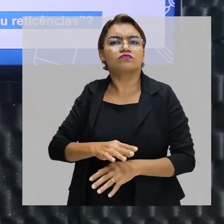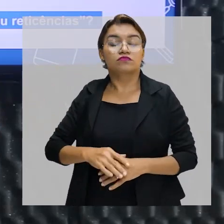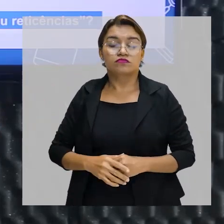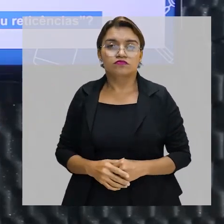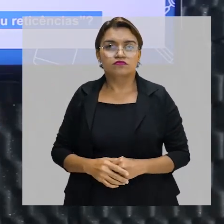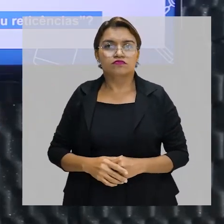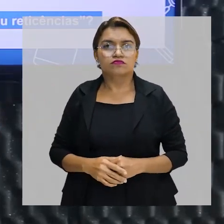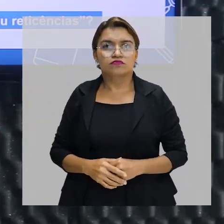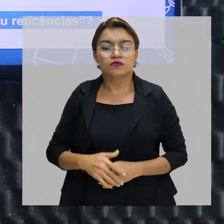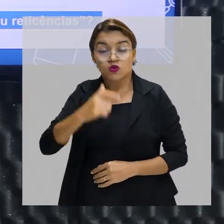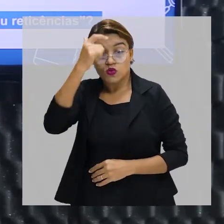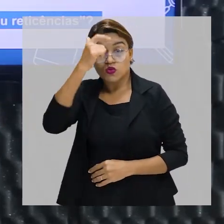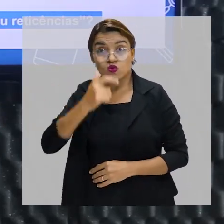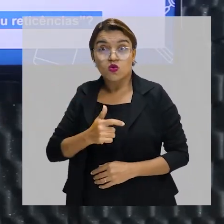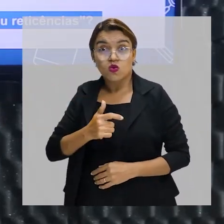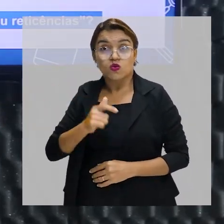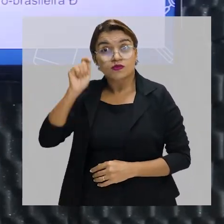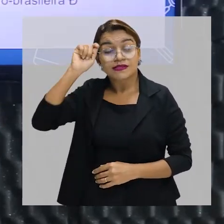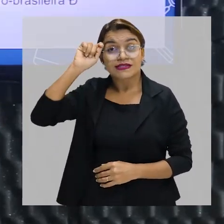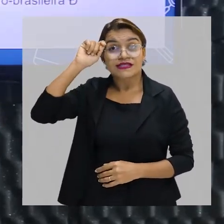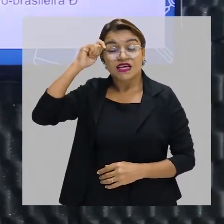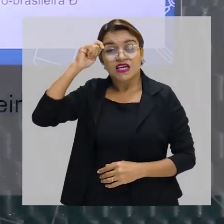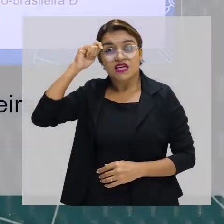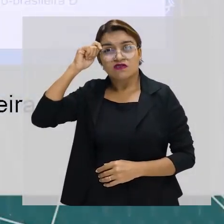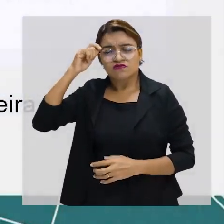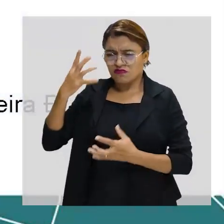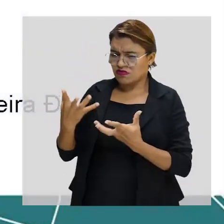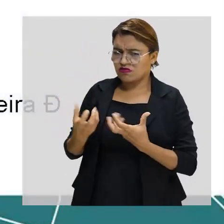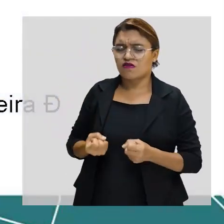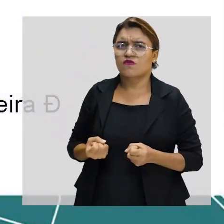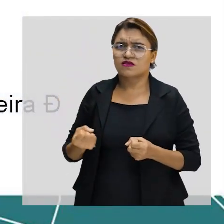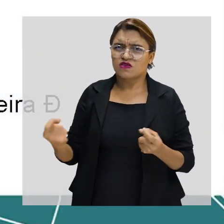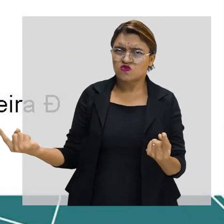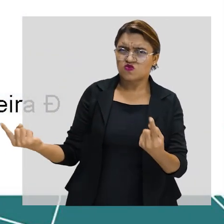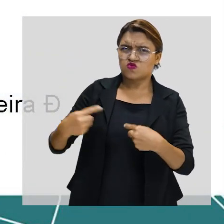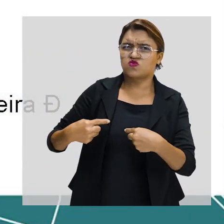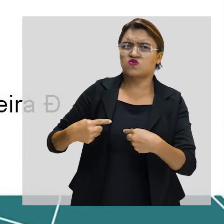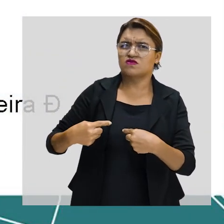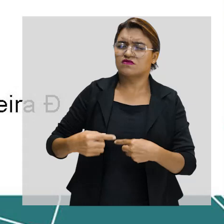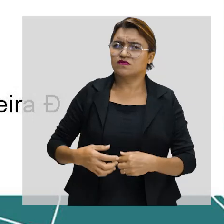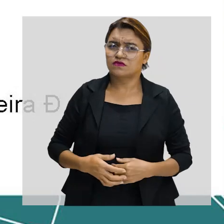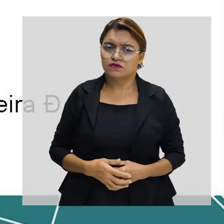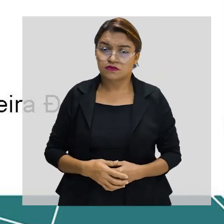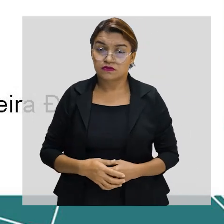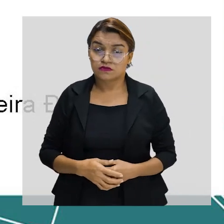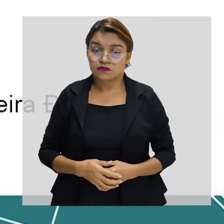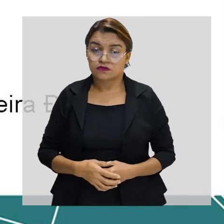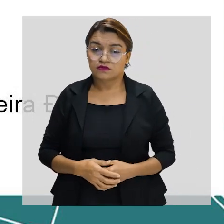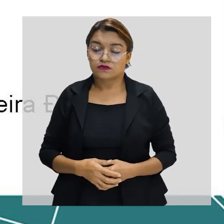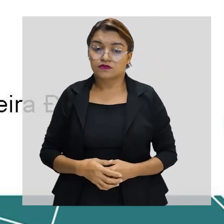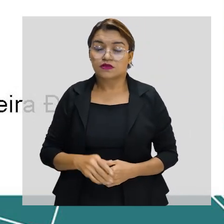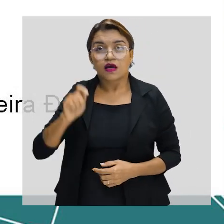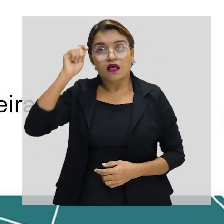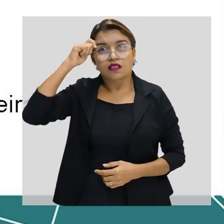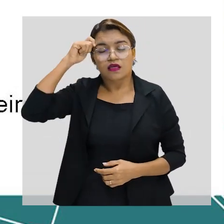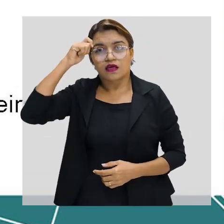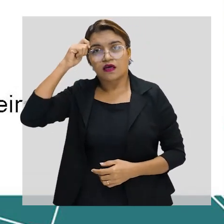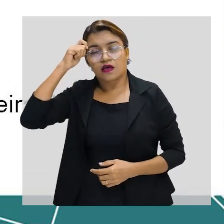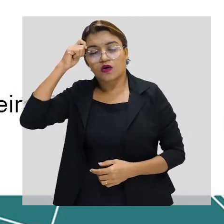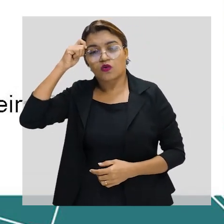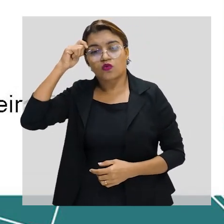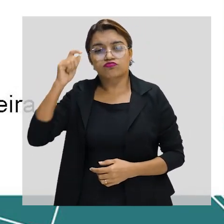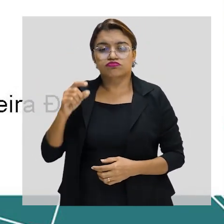Eu sou negro e eu não aceito as adversidades que vêm aí, ó. Negro dentro e fora, ritmo